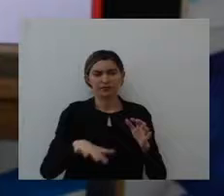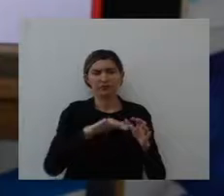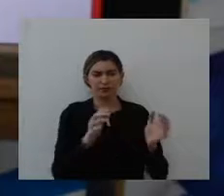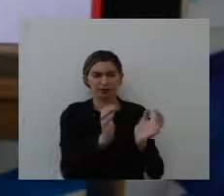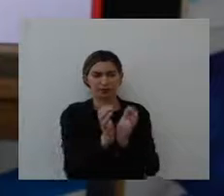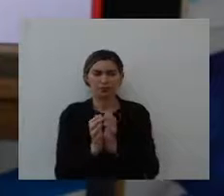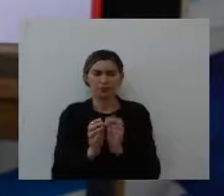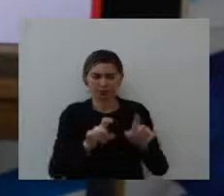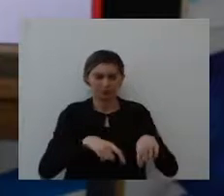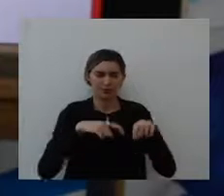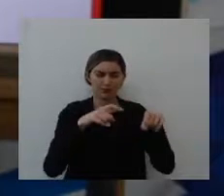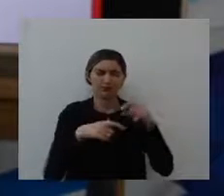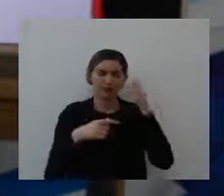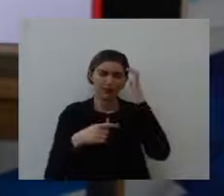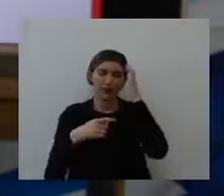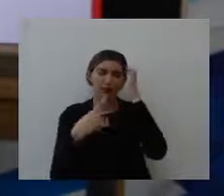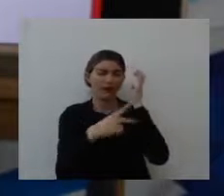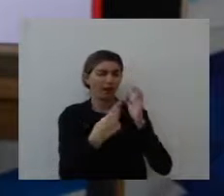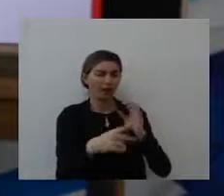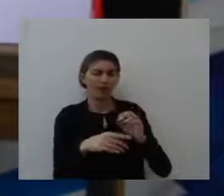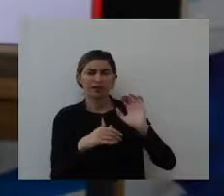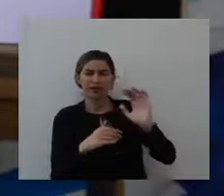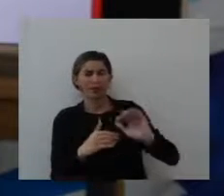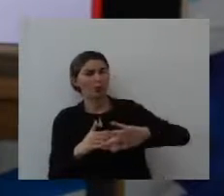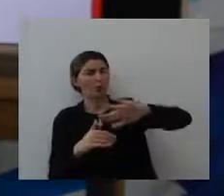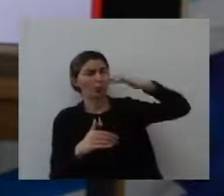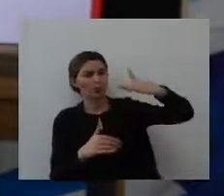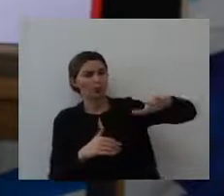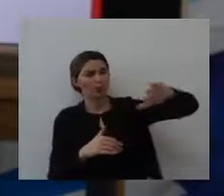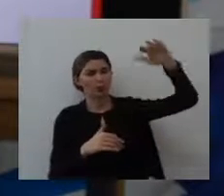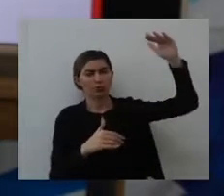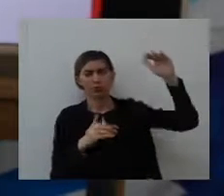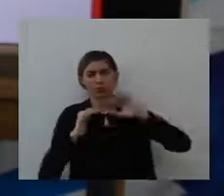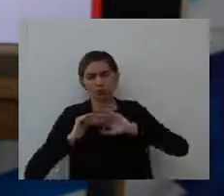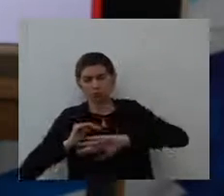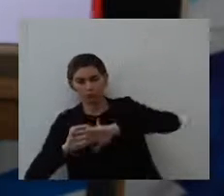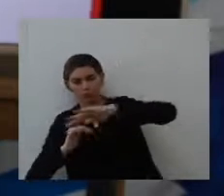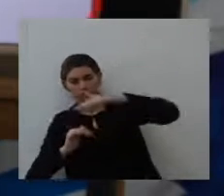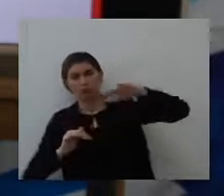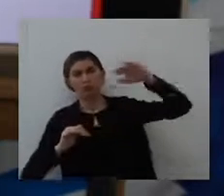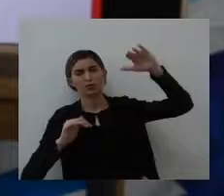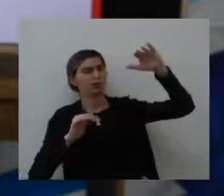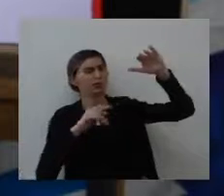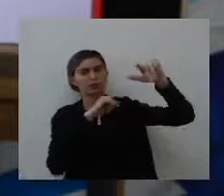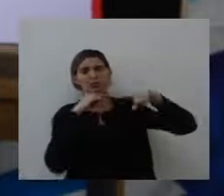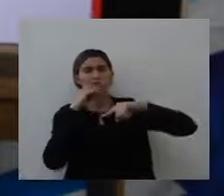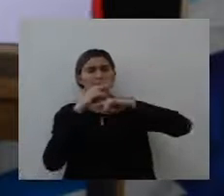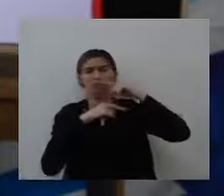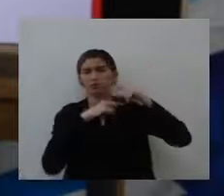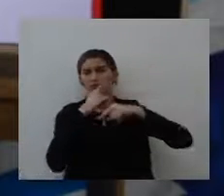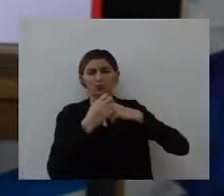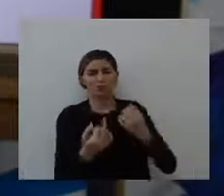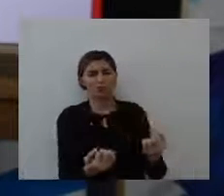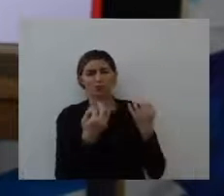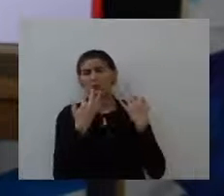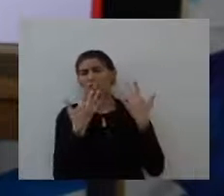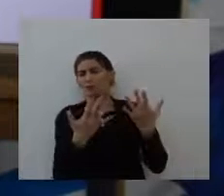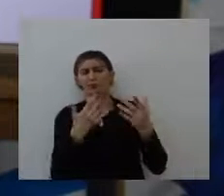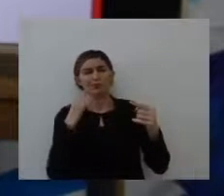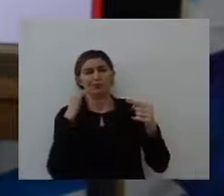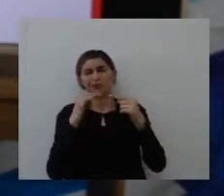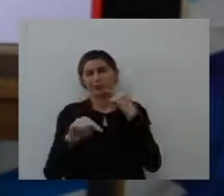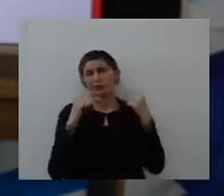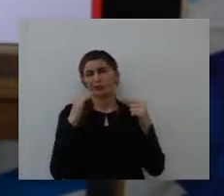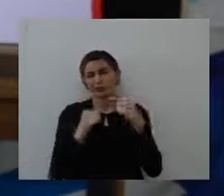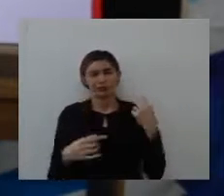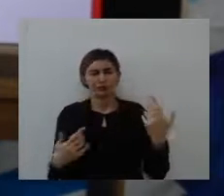pequenos agricultores, elas ficavam no alto das montanhas, ou seja, regiões que não favoreciam a agricultura.